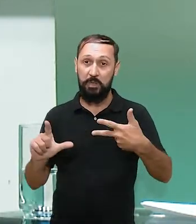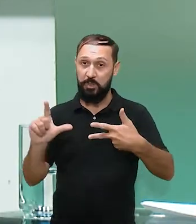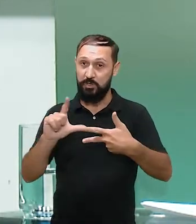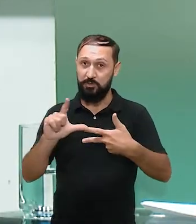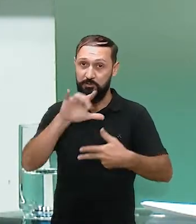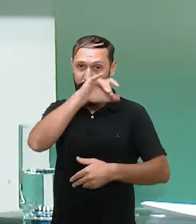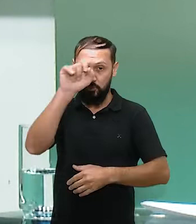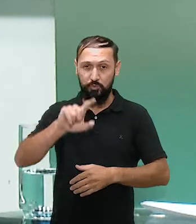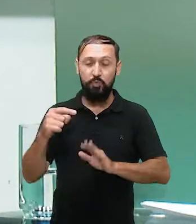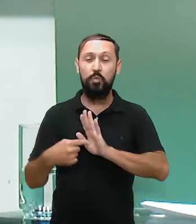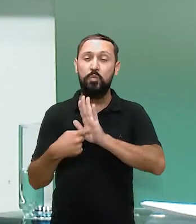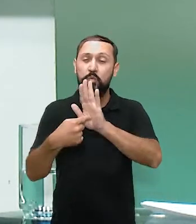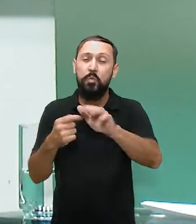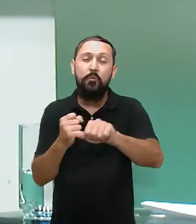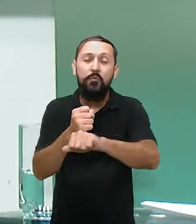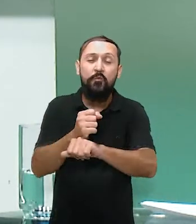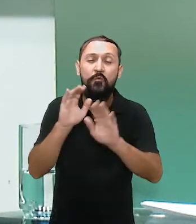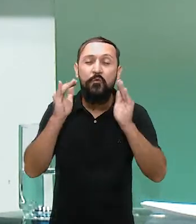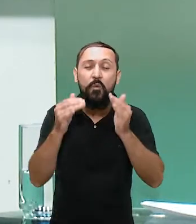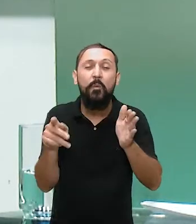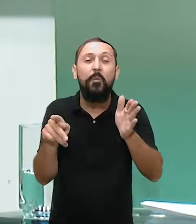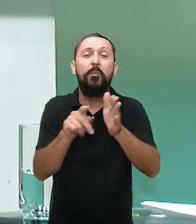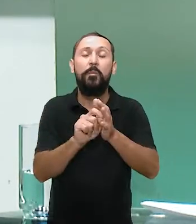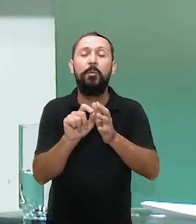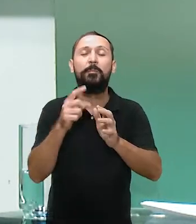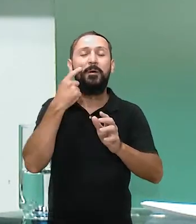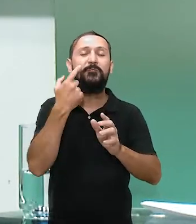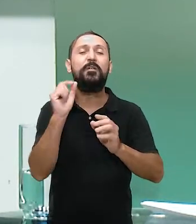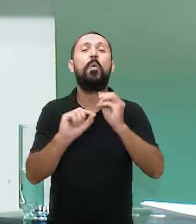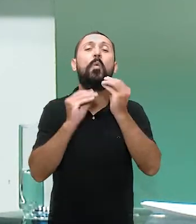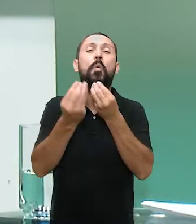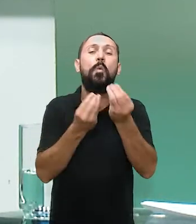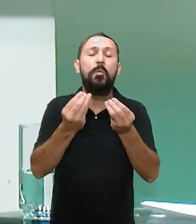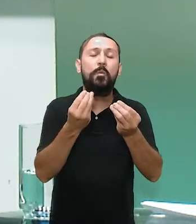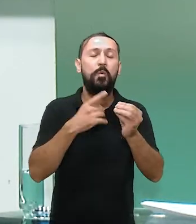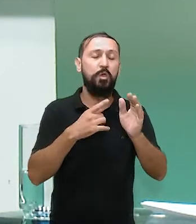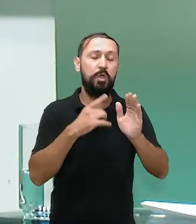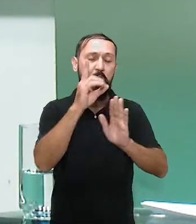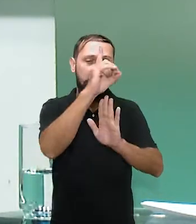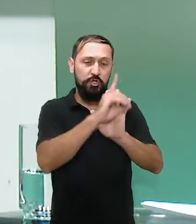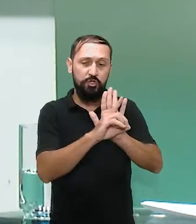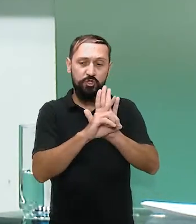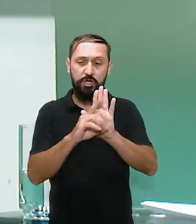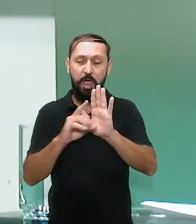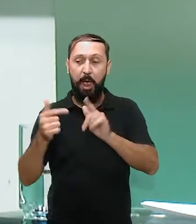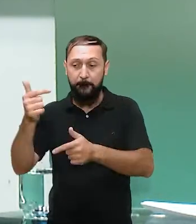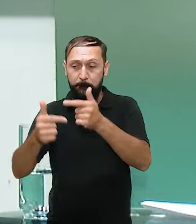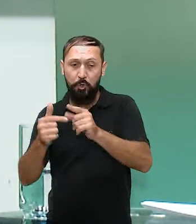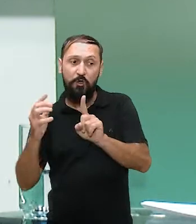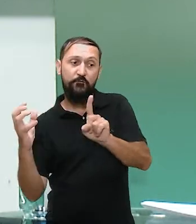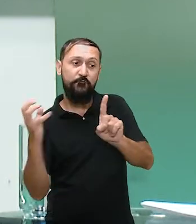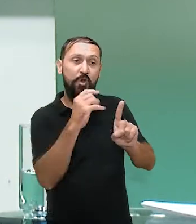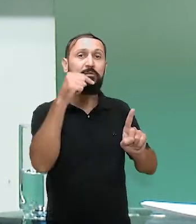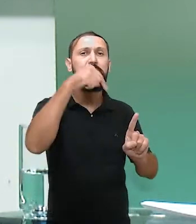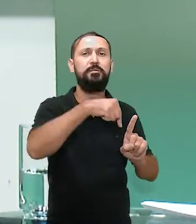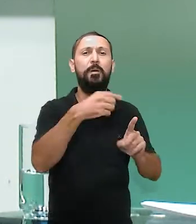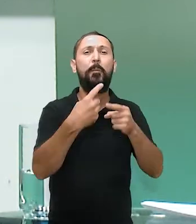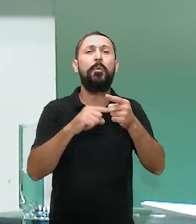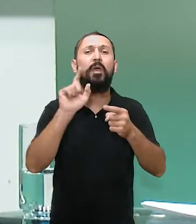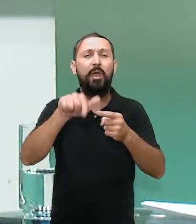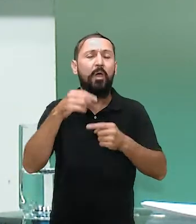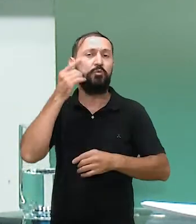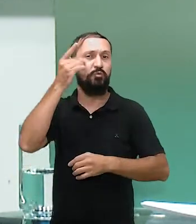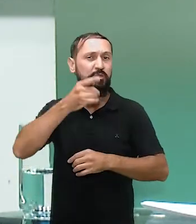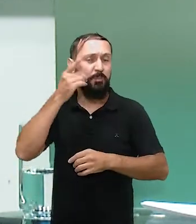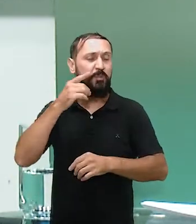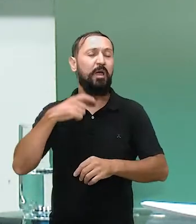Legislativo Sul-Mato-Grossense dedicou para apresentar a influência que a política exerce no nosso direito. Isso porque são os deputados os principais agentes